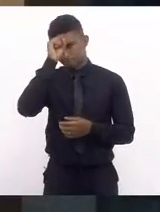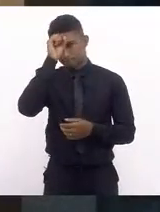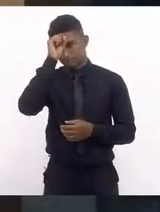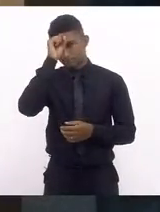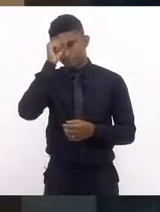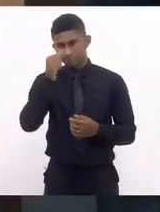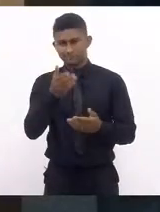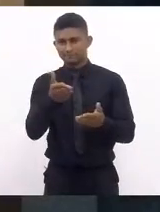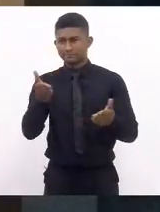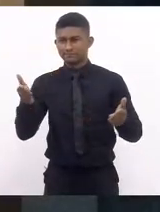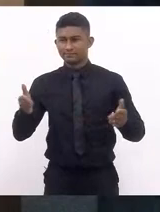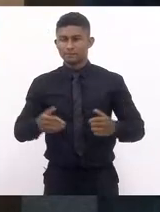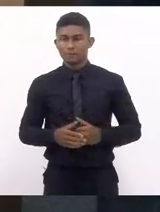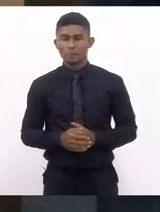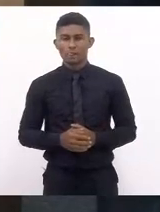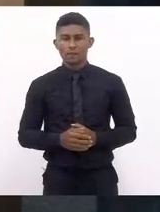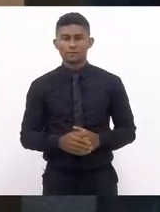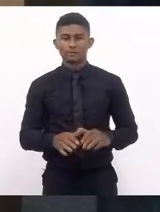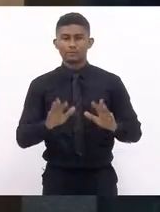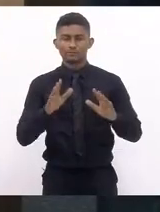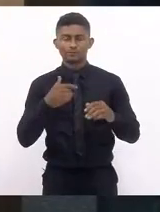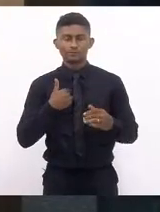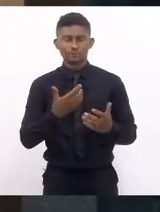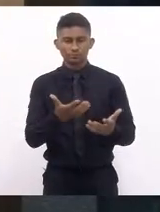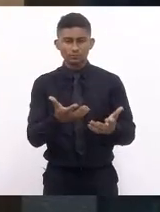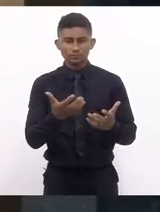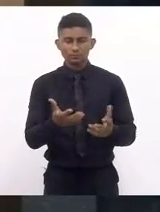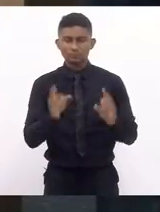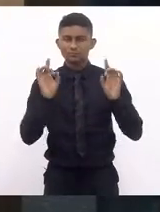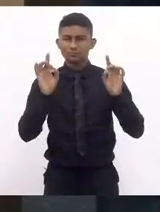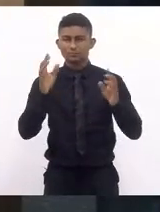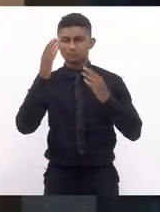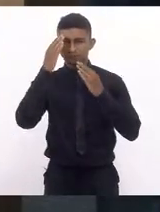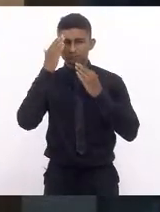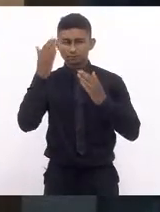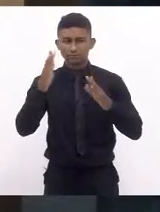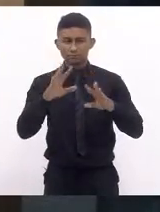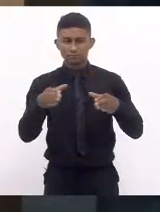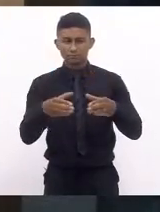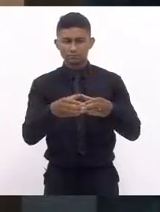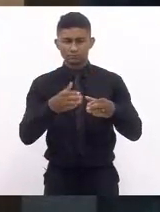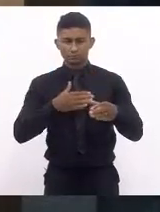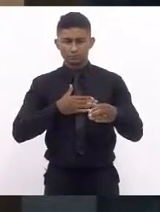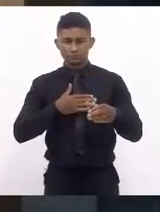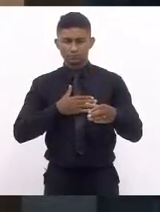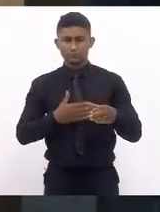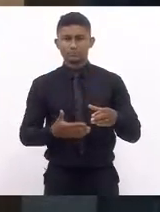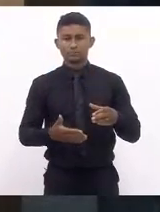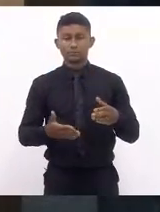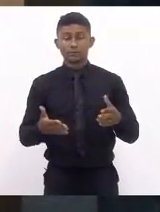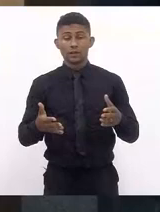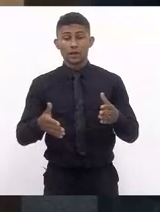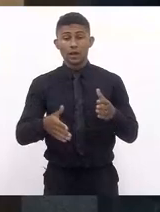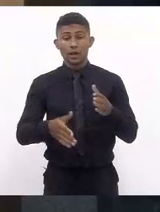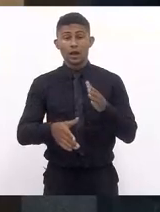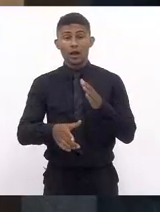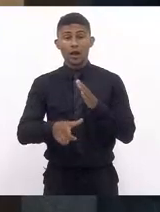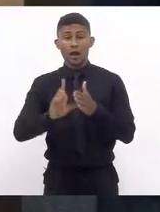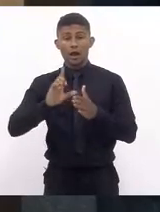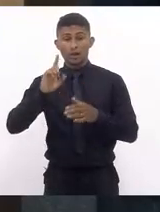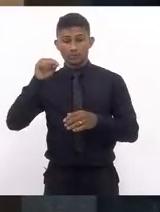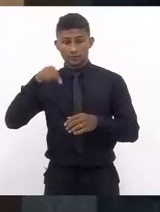muito com vocês mas eu queria fazer um agradecimento especial ao meu gabinete hoje antes do plenário